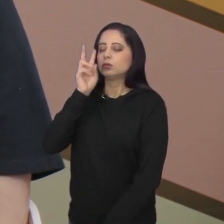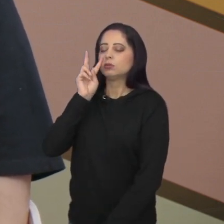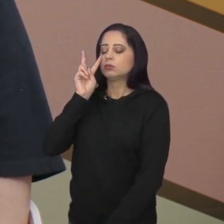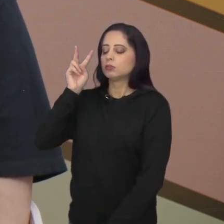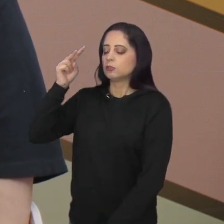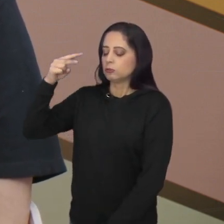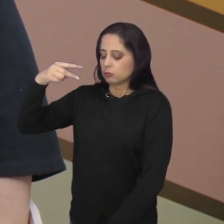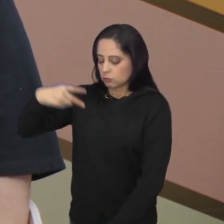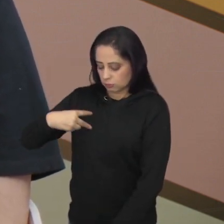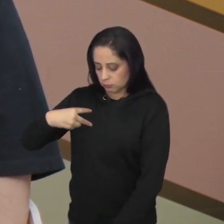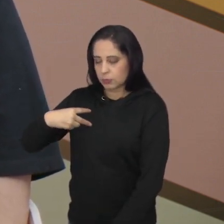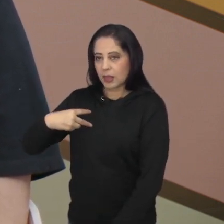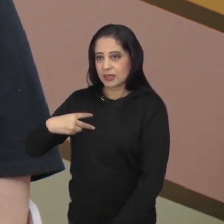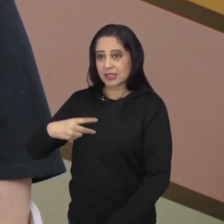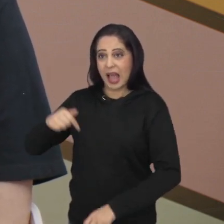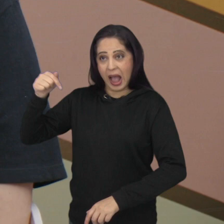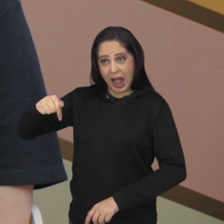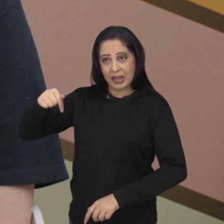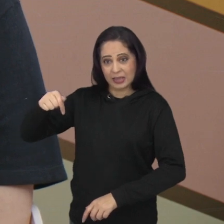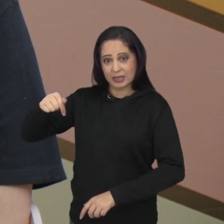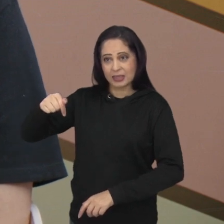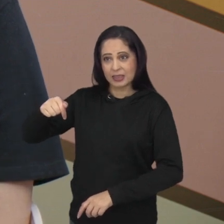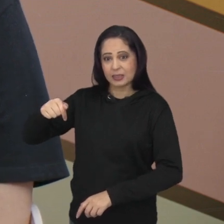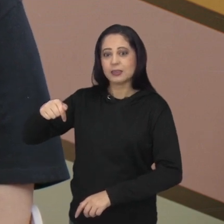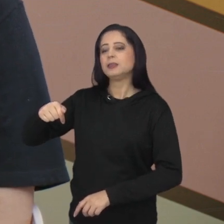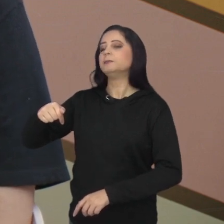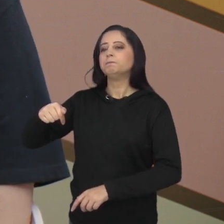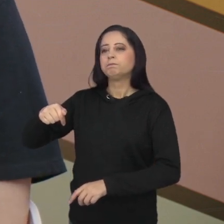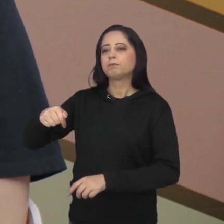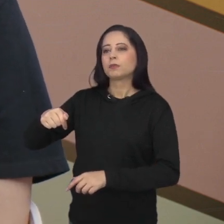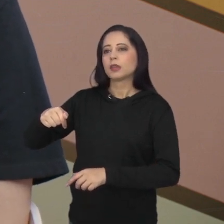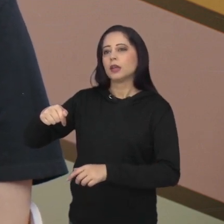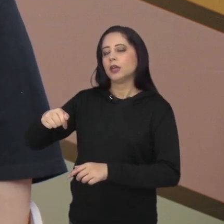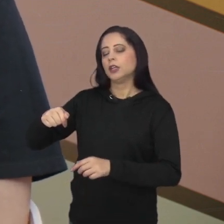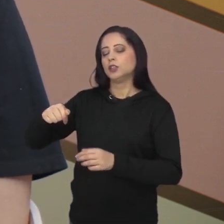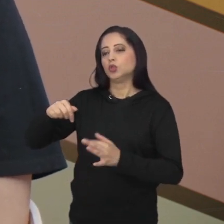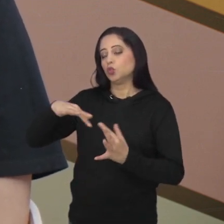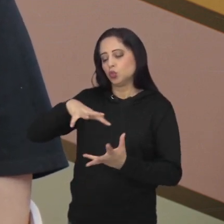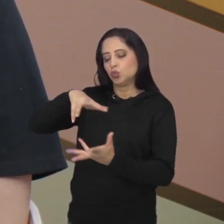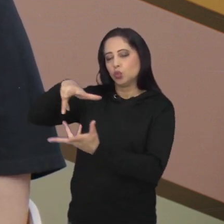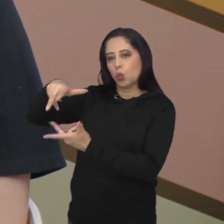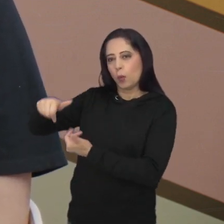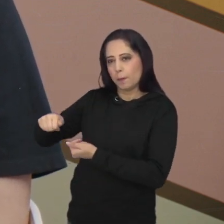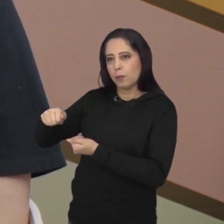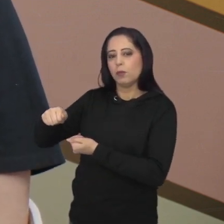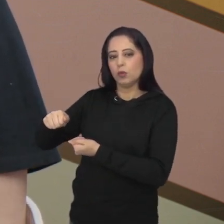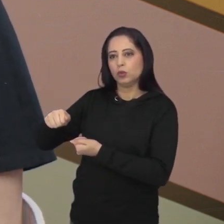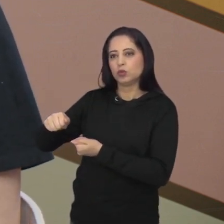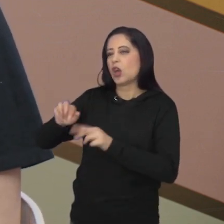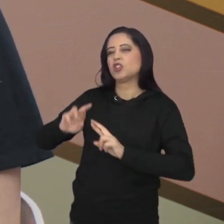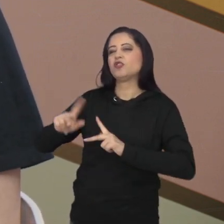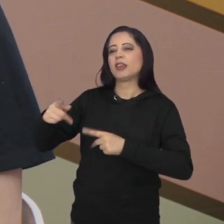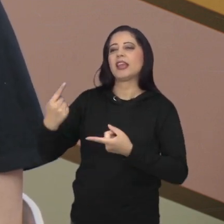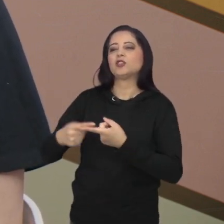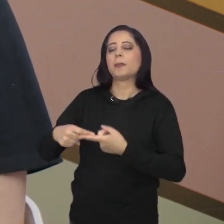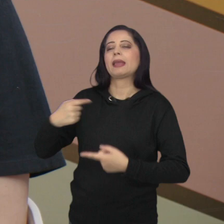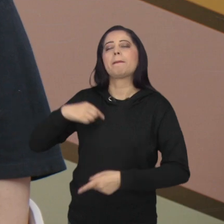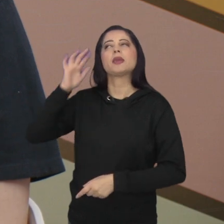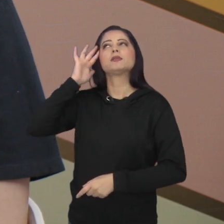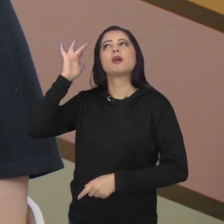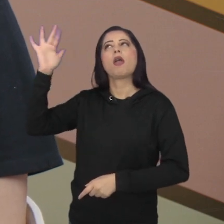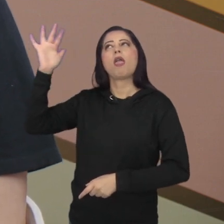fala na cultura ocidental, a gente fala meditar, eu vou meditar, você entende já que eu vou pensar em alguma coisa,